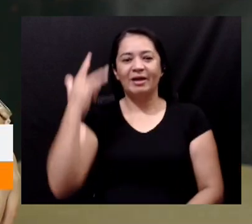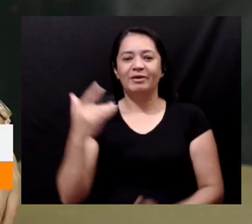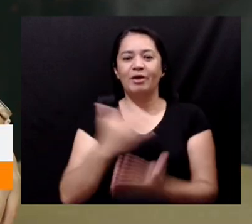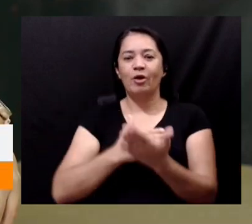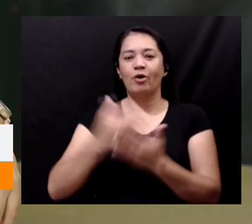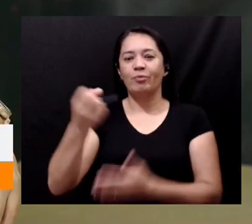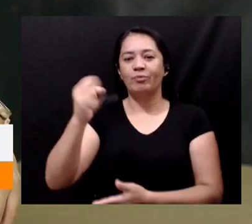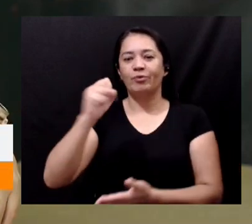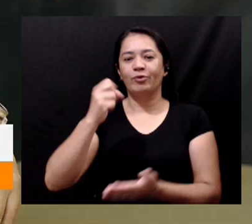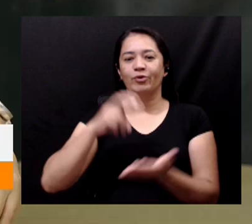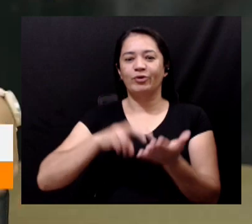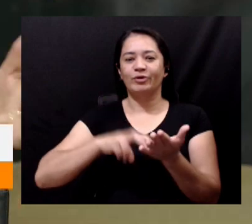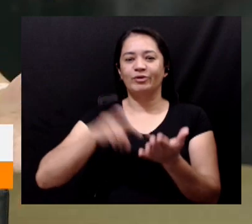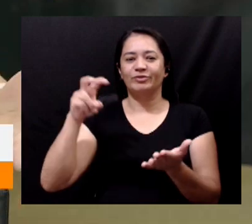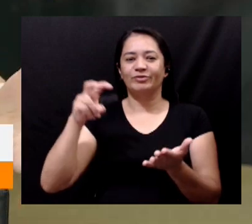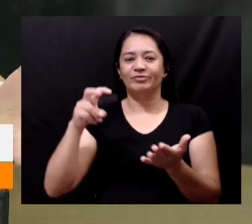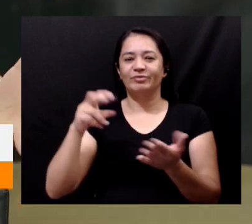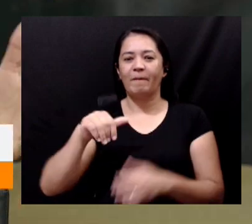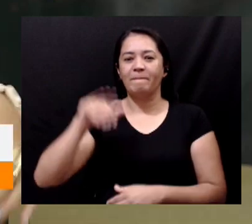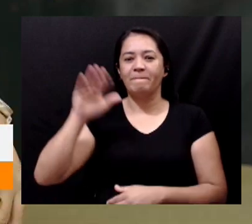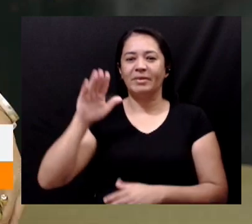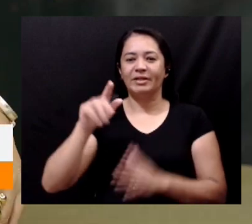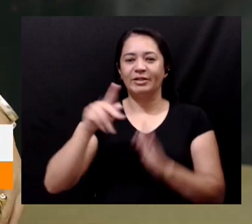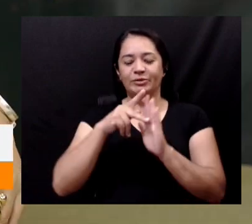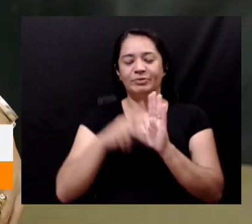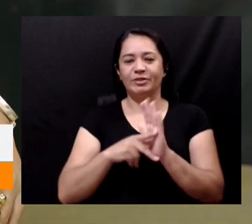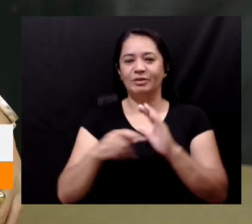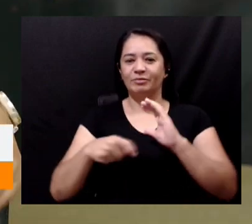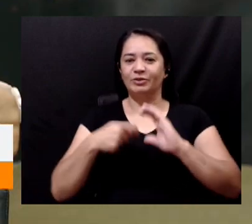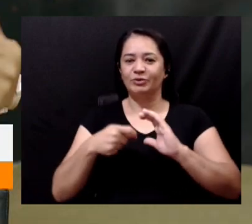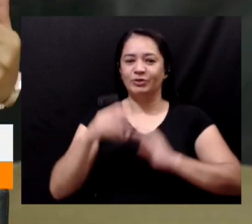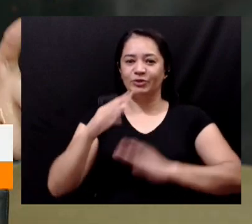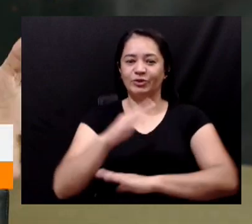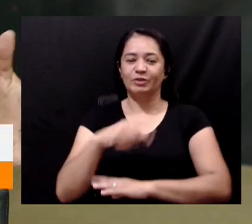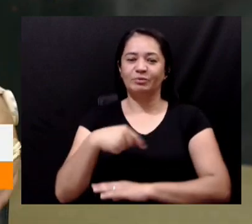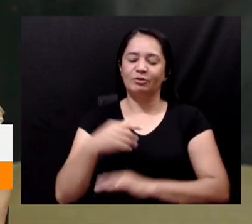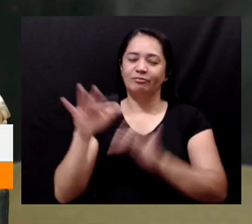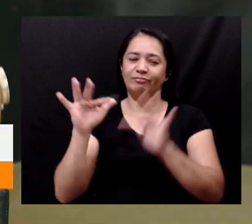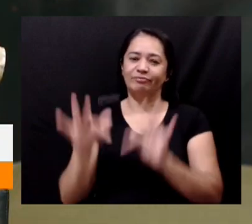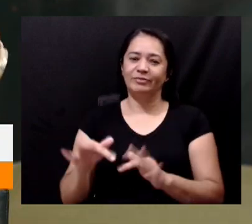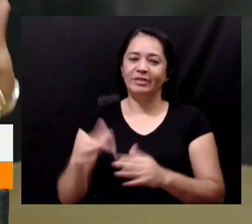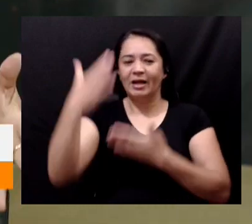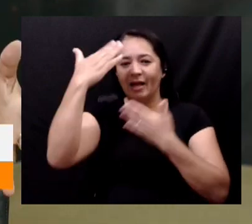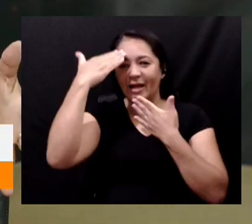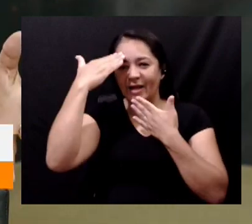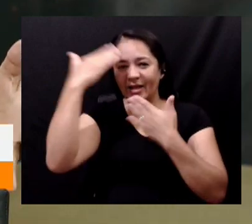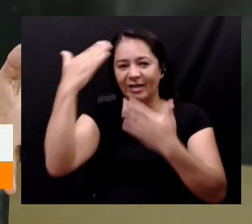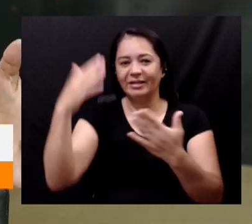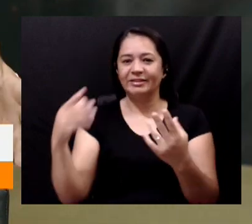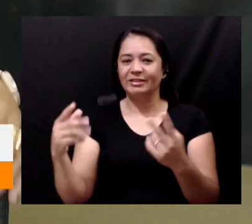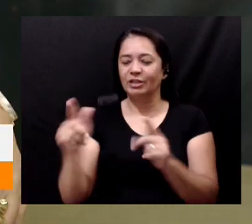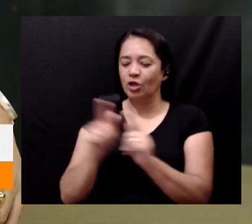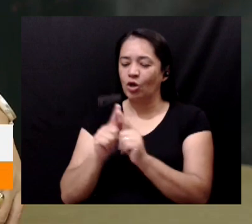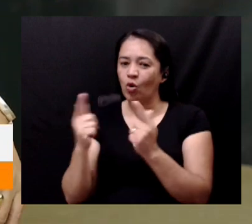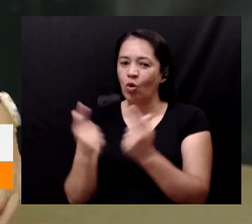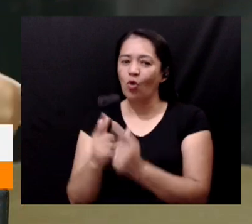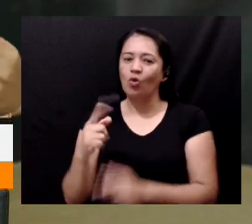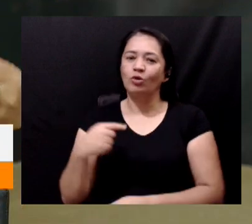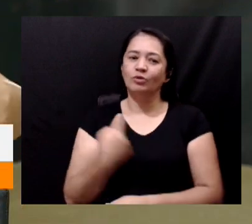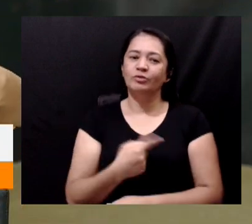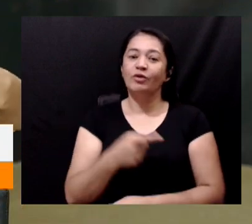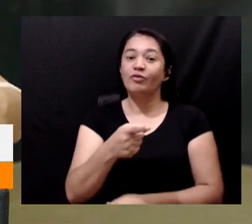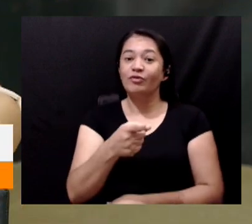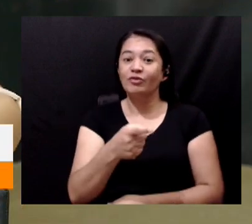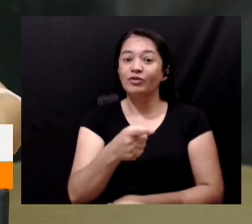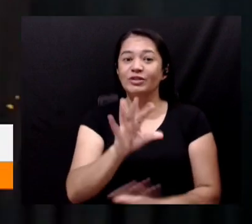com mais uma edição do Estúdio Câmara. A gente vai encerrando por aqui, agradecendo a nossa produção, agradecendo você que está aí do outro lado